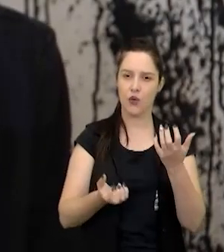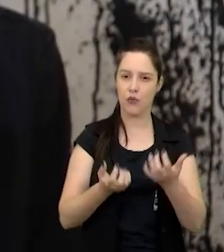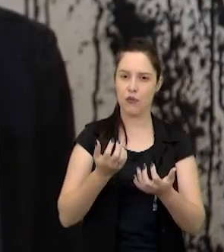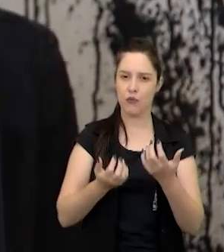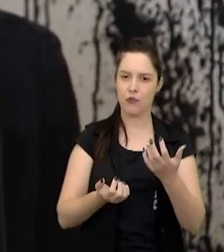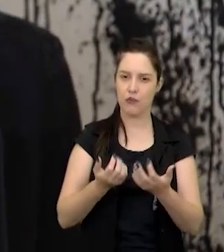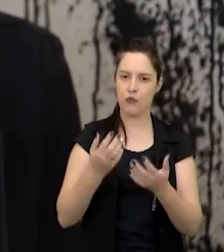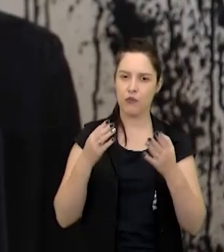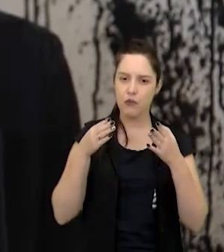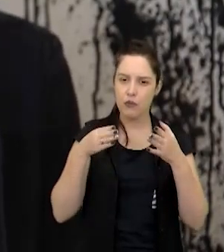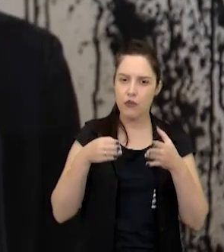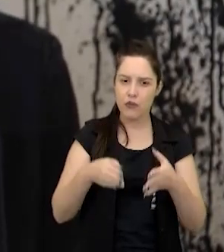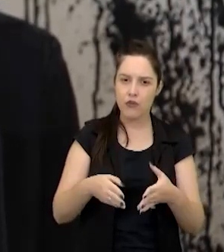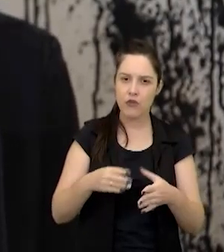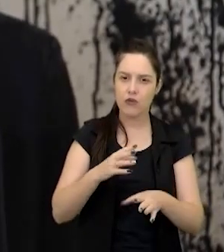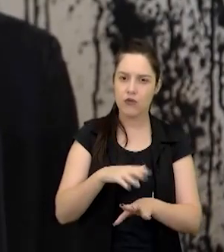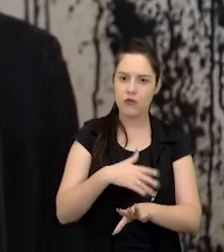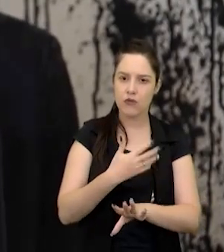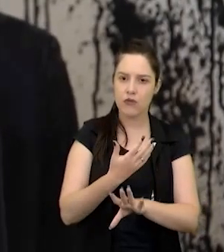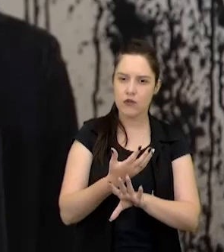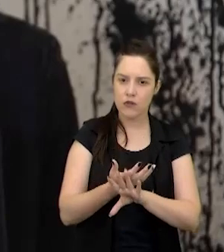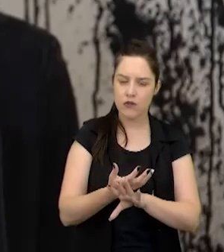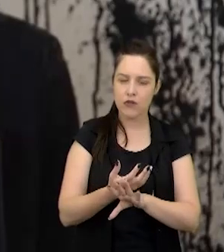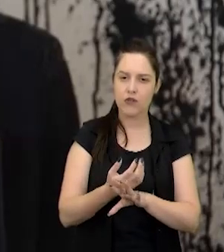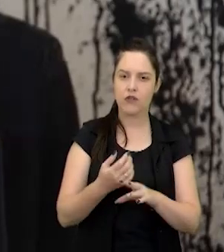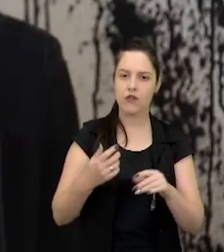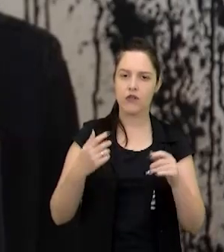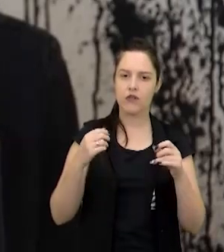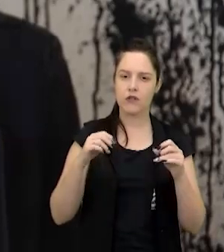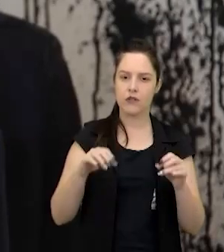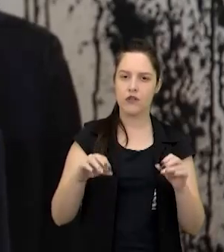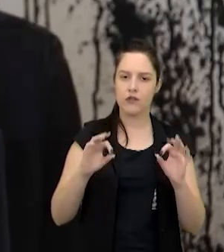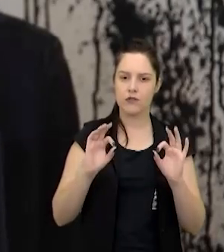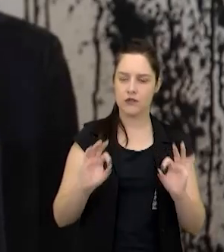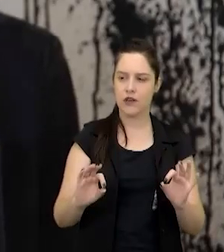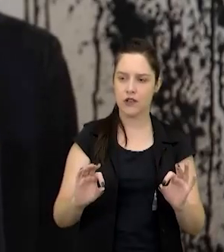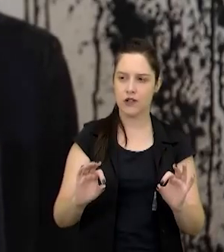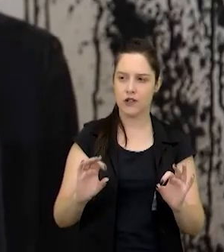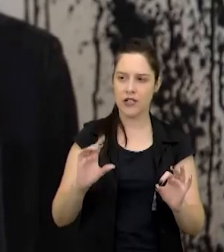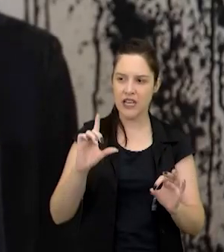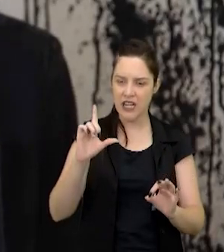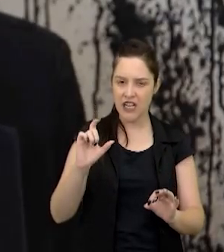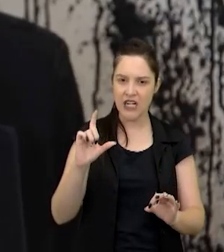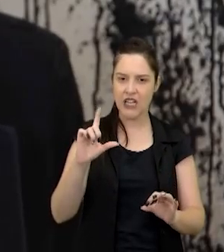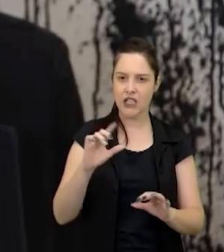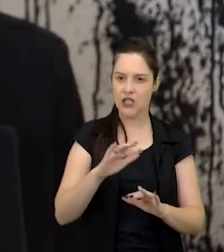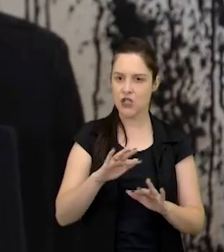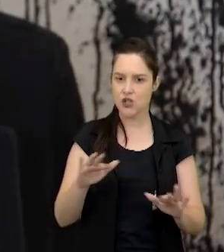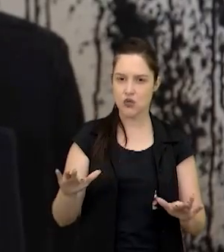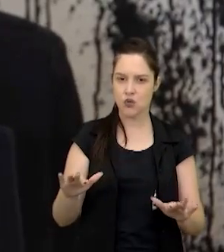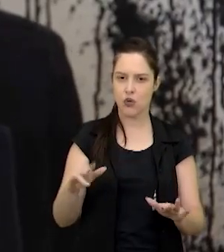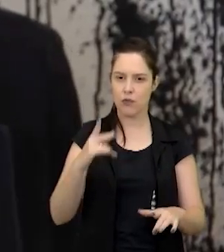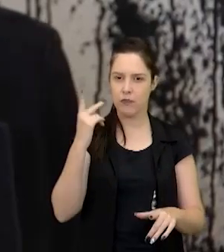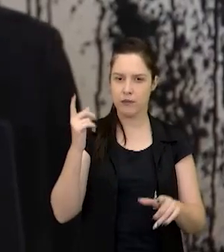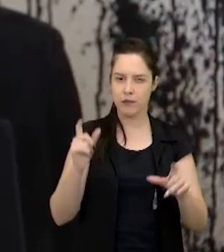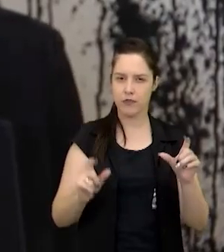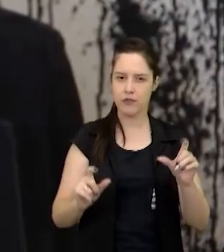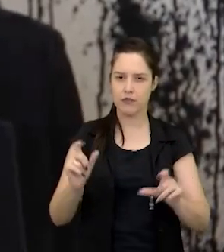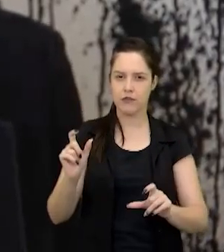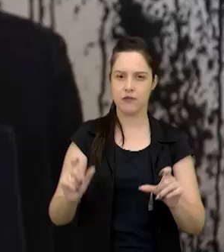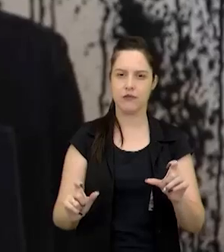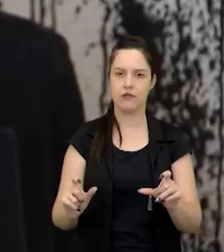composição, até que ela deixasse de ser um mero clique que qualquer um fazia. Ainda que